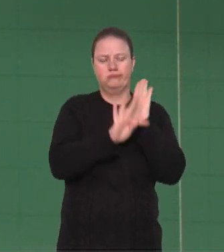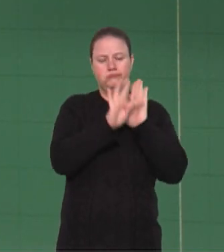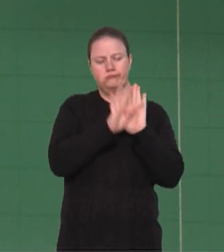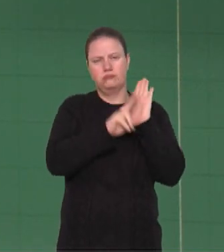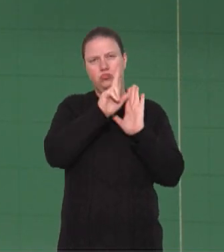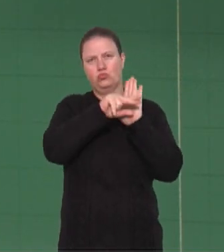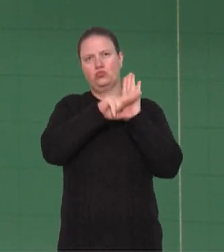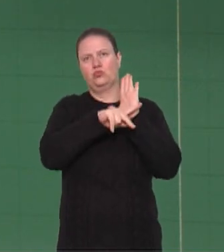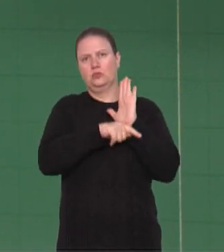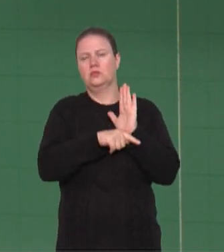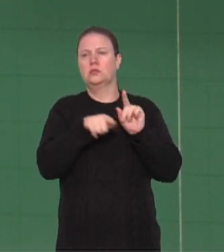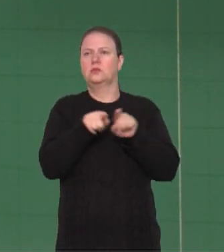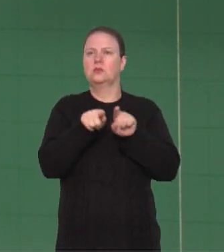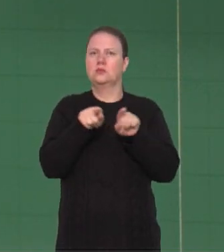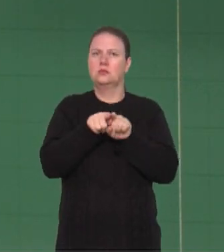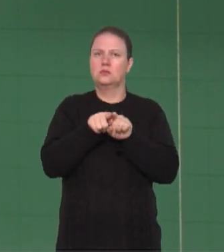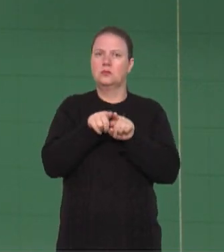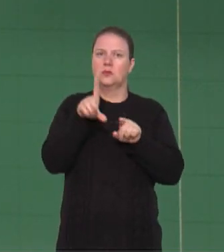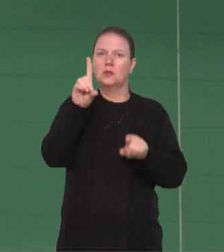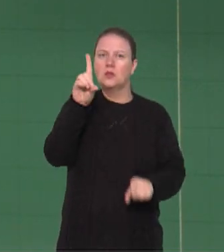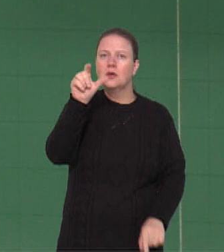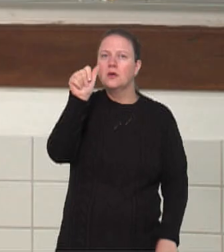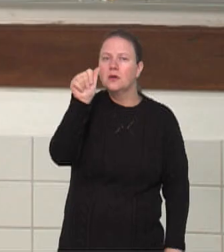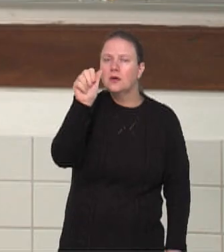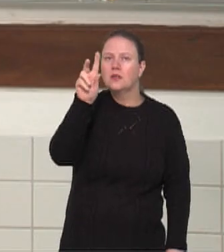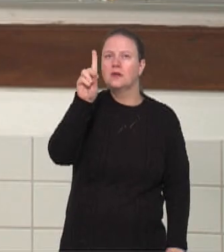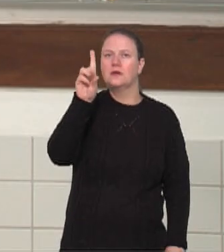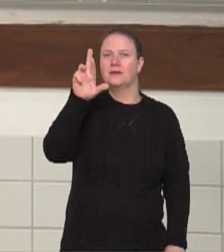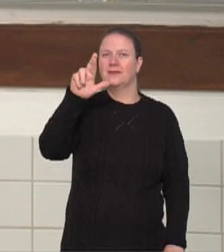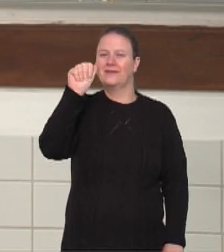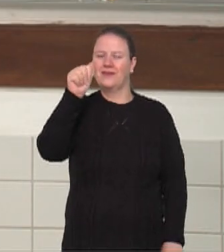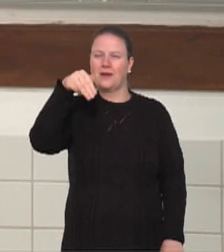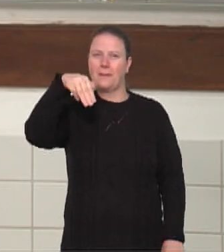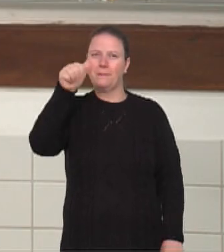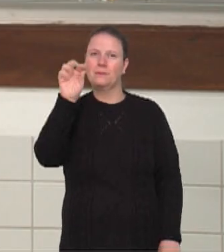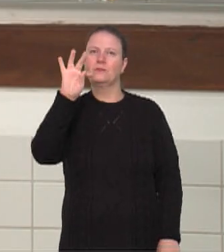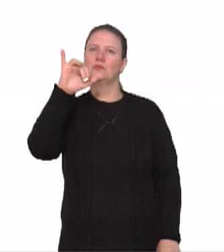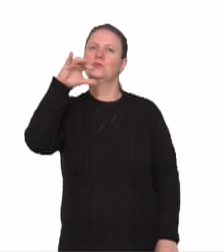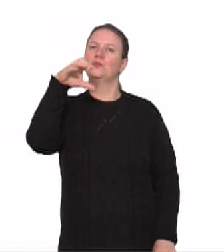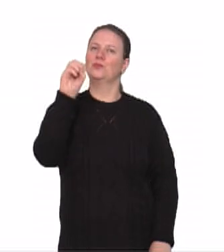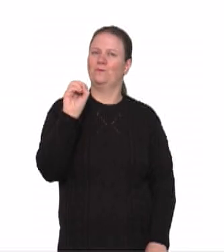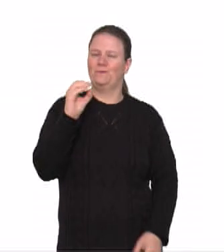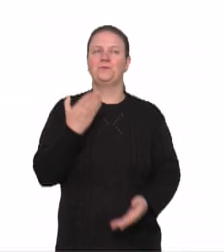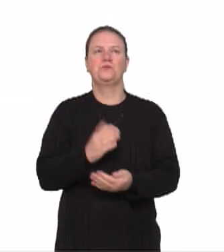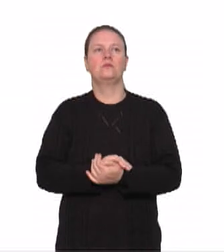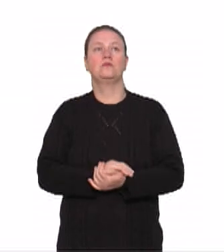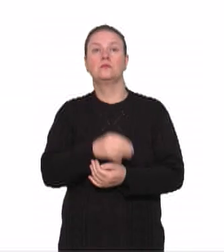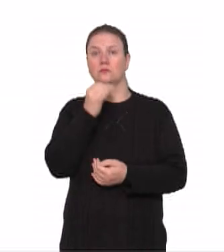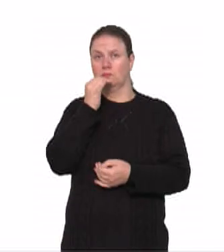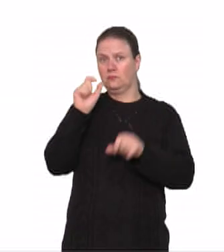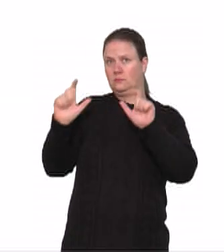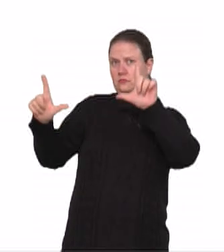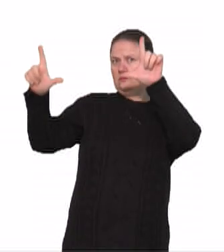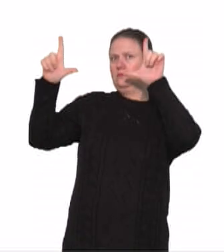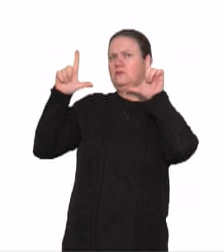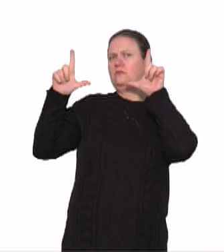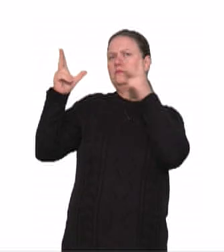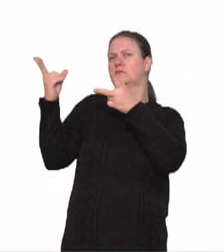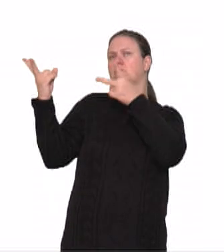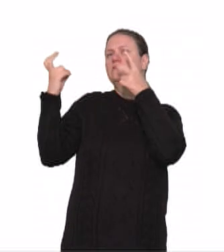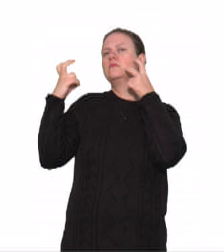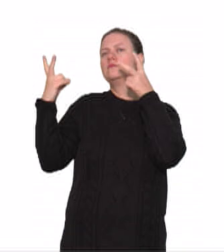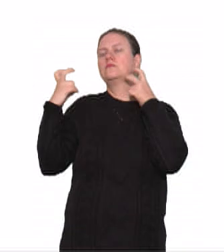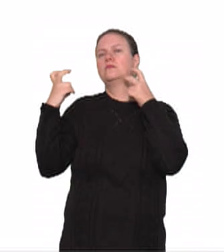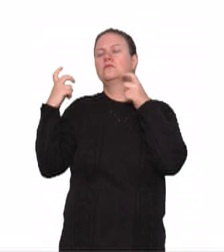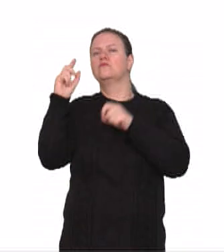E também nos textos dramáticos. Então aqui eu trouxe uma fotografia para vocês analisarem. Na verdade,